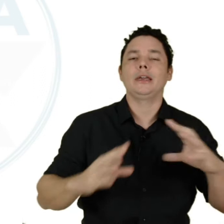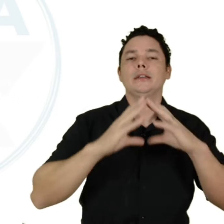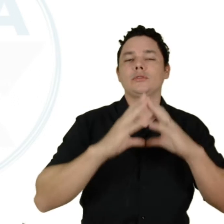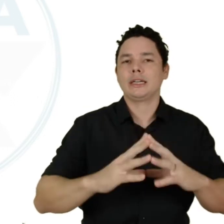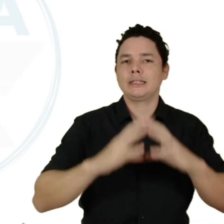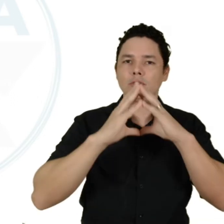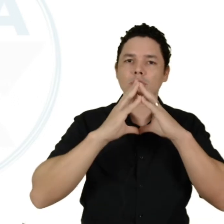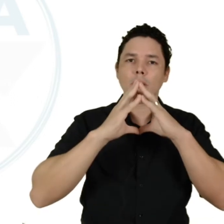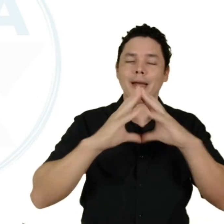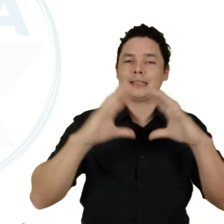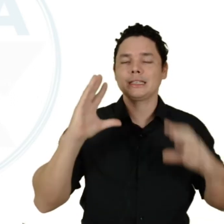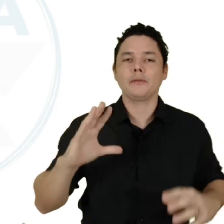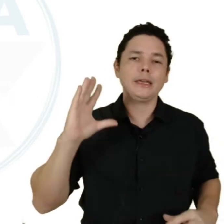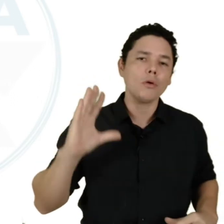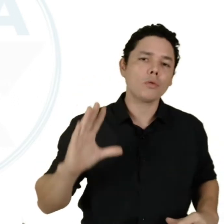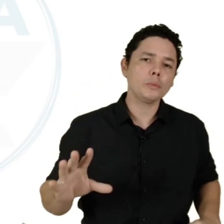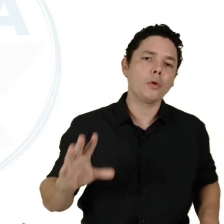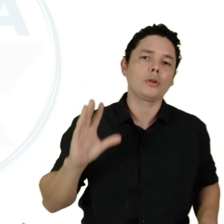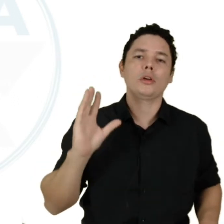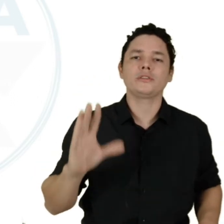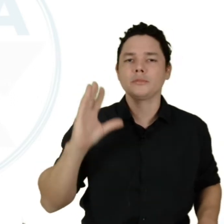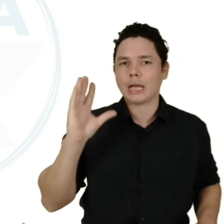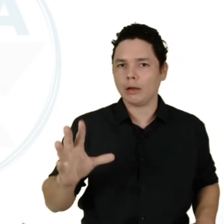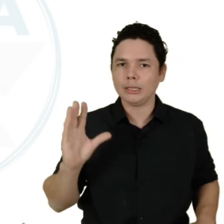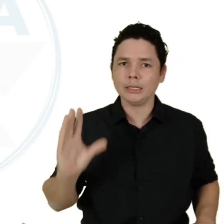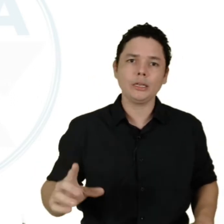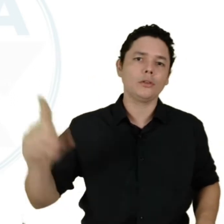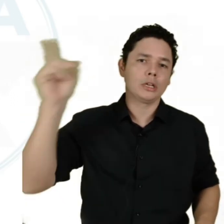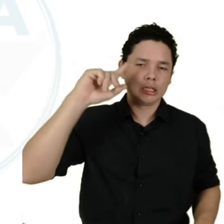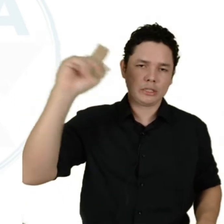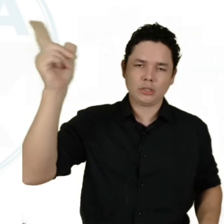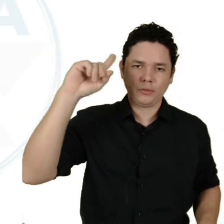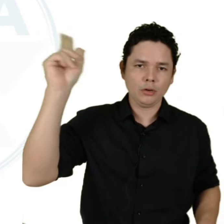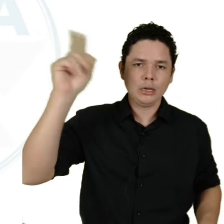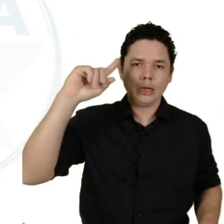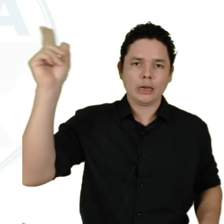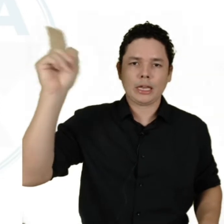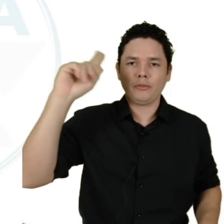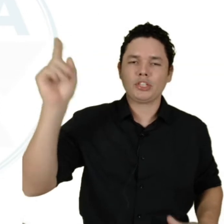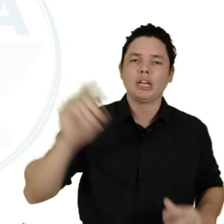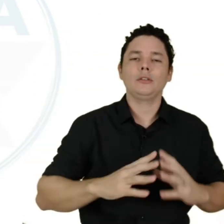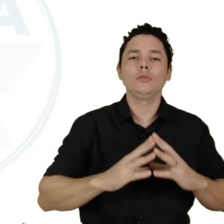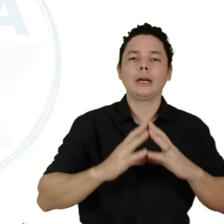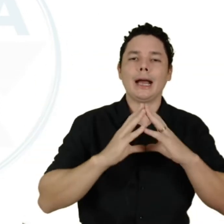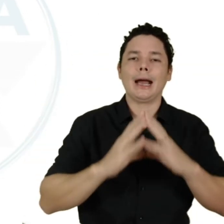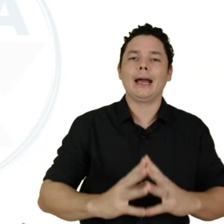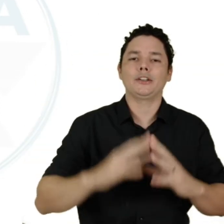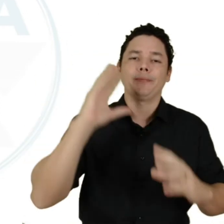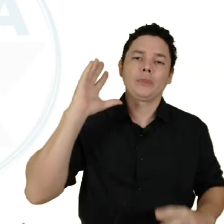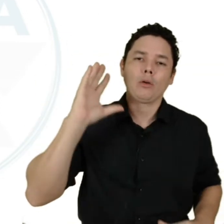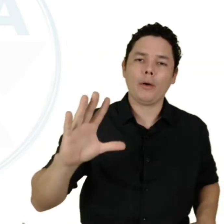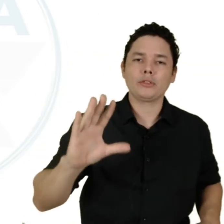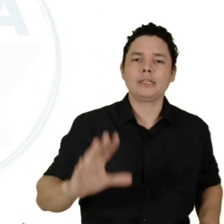isso aí? São os requisitos para inscrição em concurso público. Nós vimos na aula anterior. Se você não viu, aqui eu vou deixar no